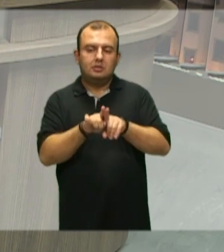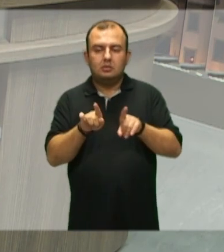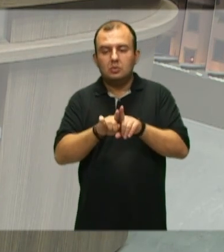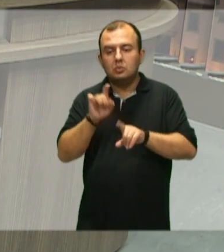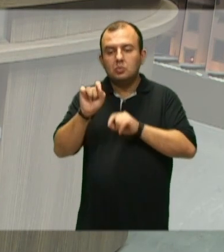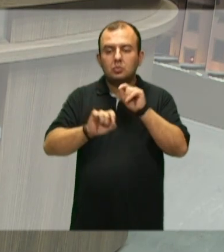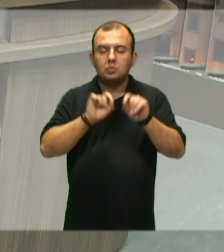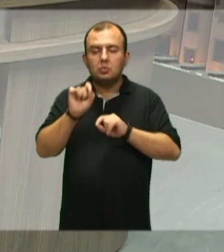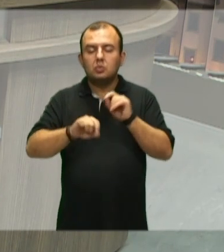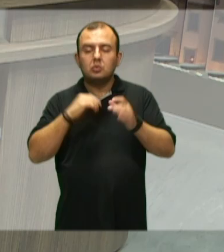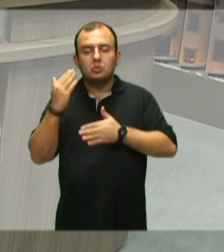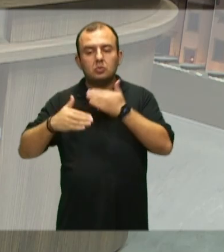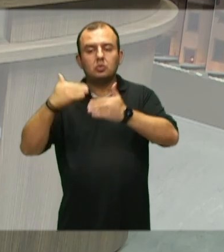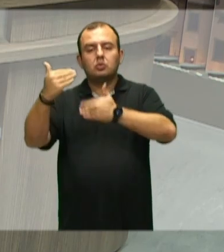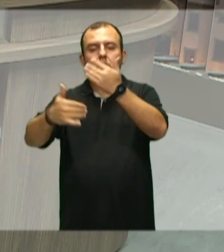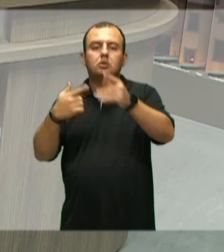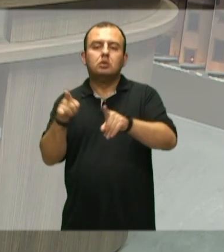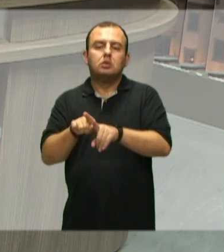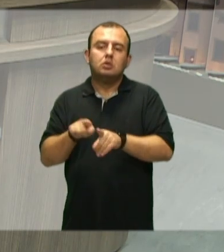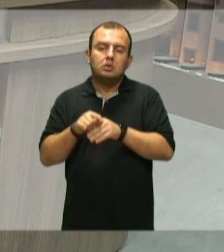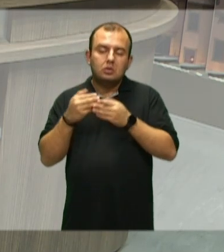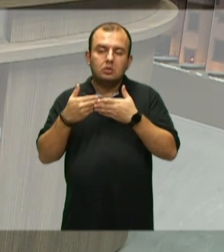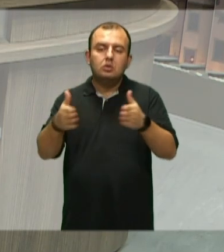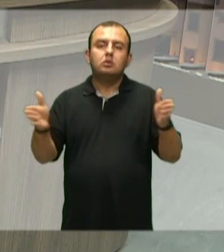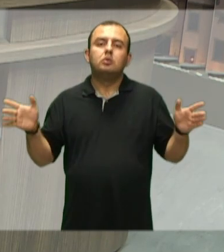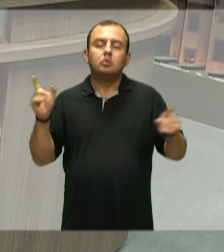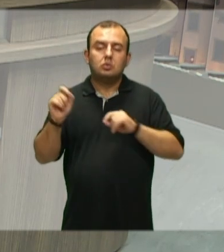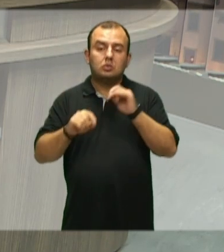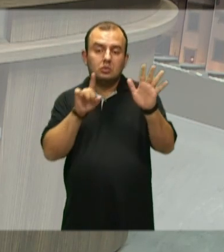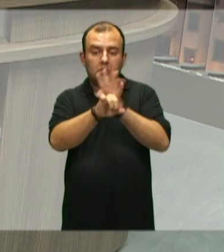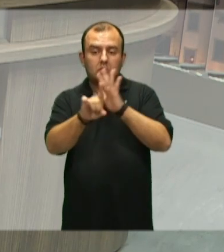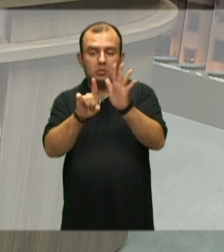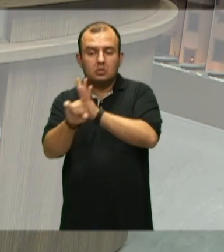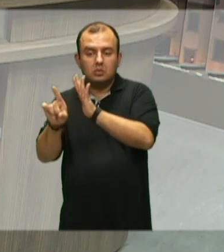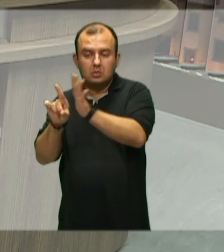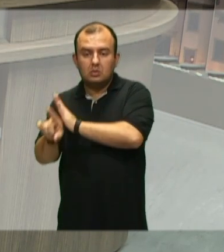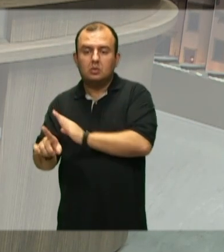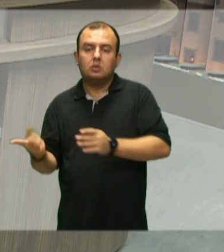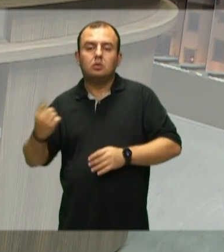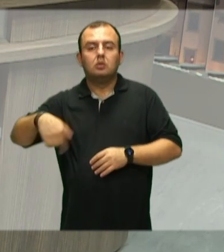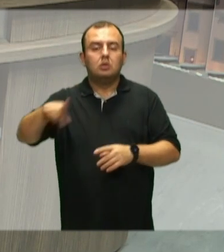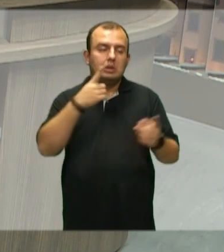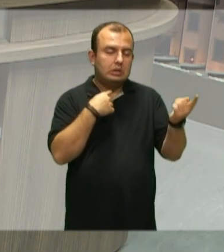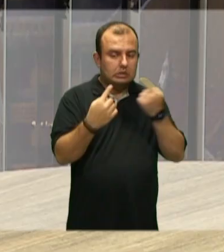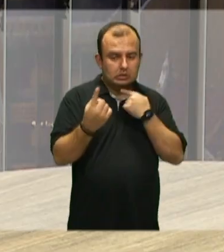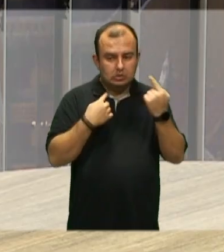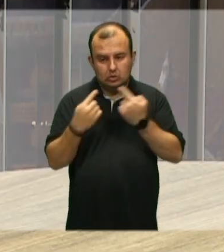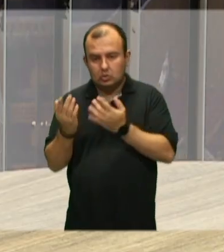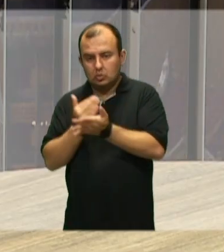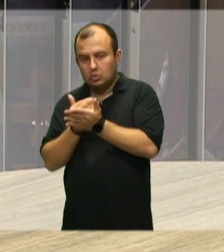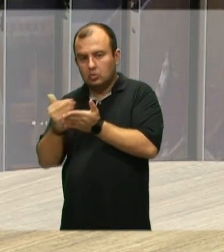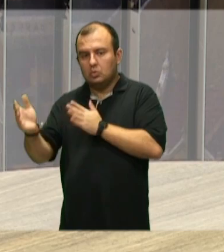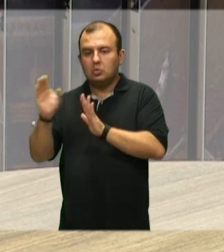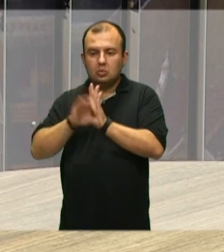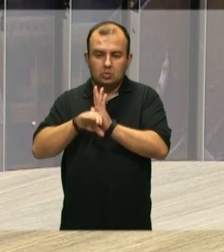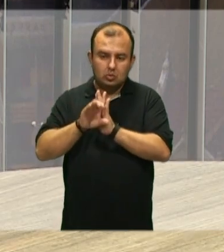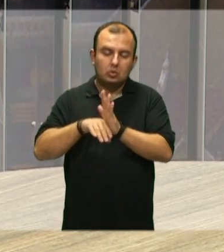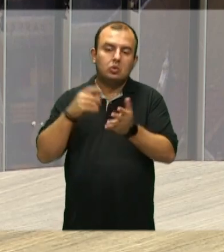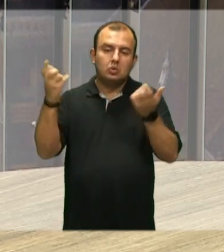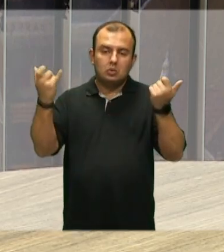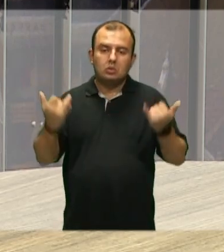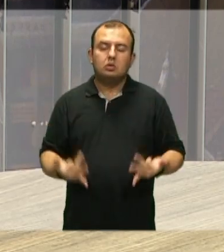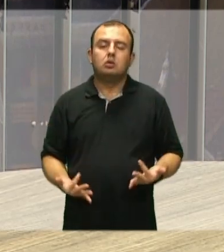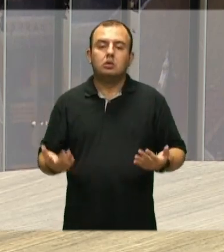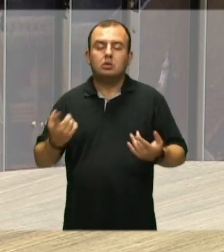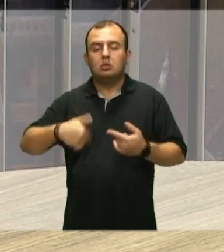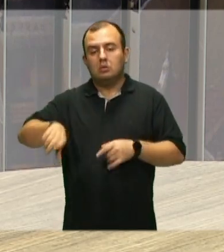contar um pouco daqueles processos e vou abrir também para perguntas, né, para a gente dialogar a partir desses conceitos que eu estou trazendo